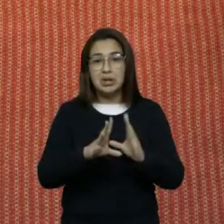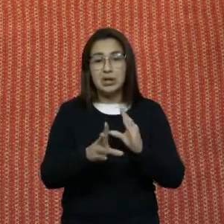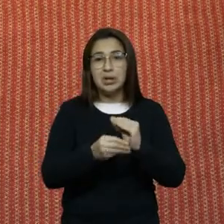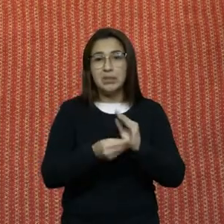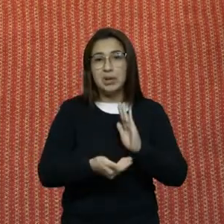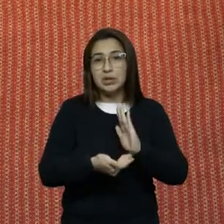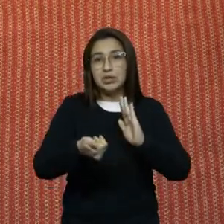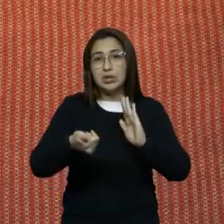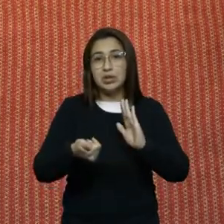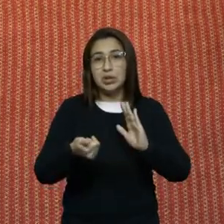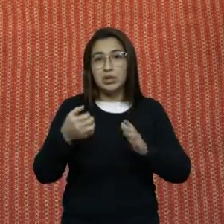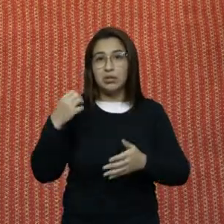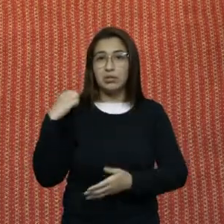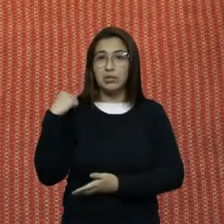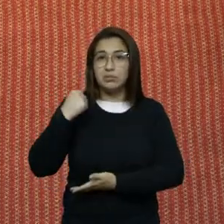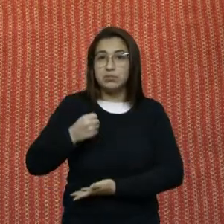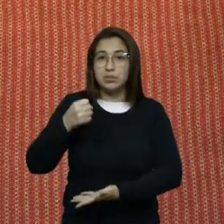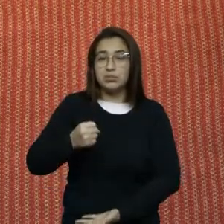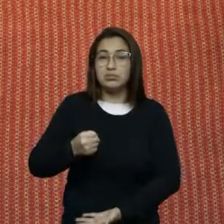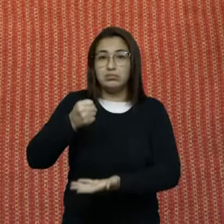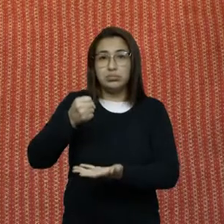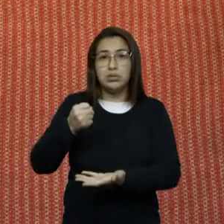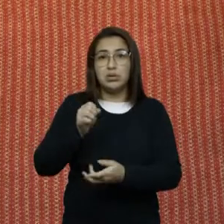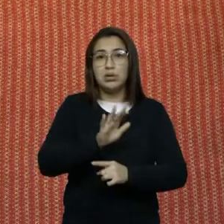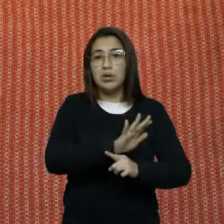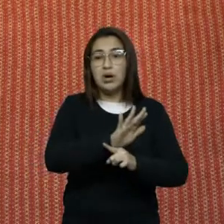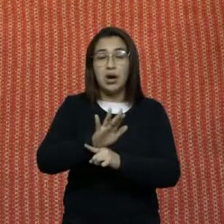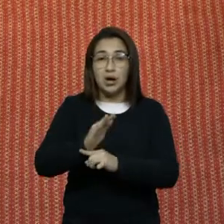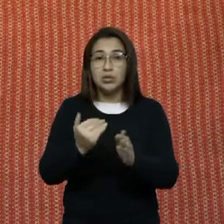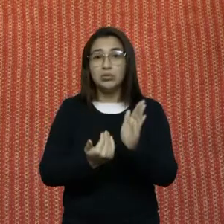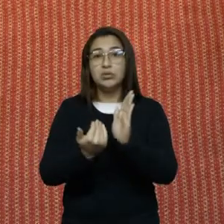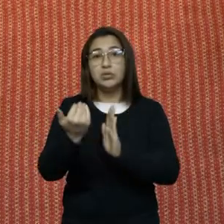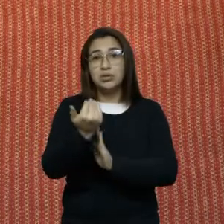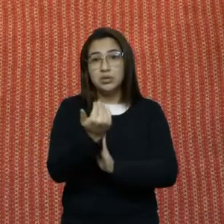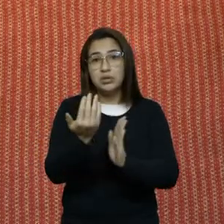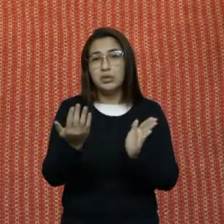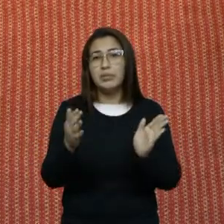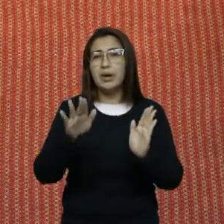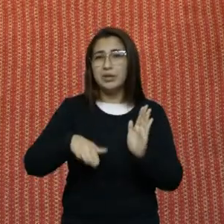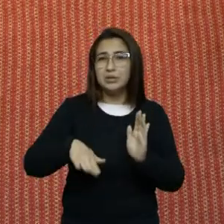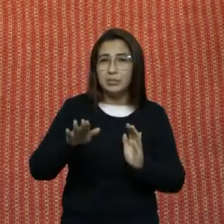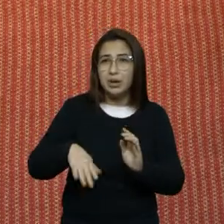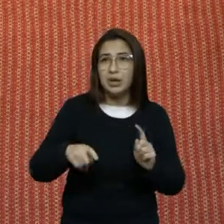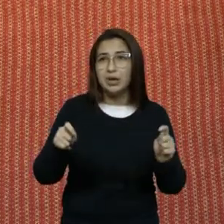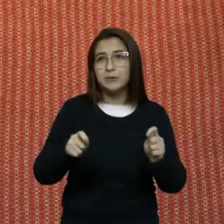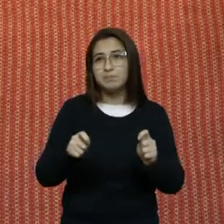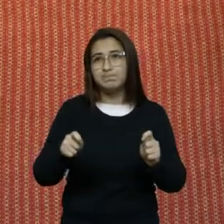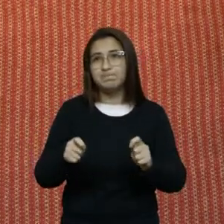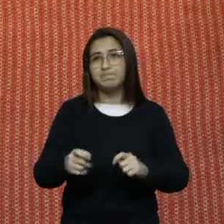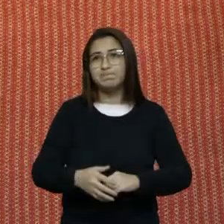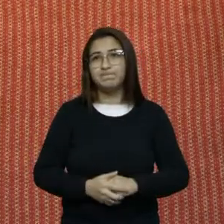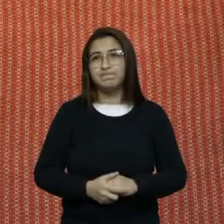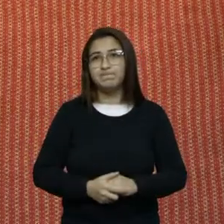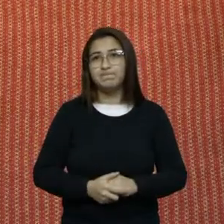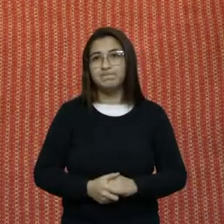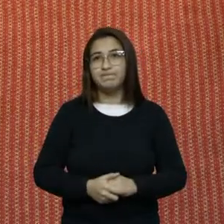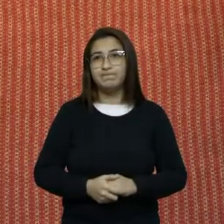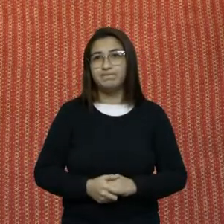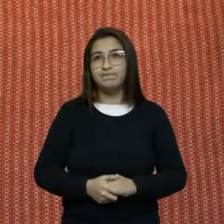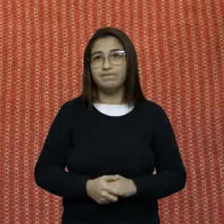lei dessa básica para dar um benefício ainda maior tornar ainda mais barato ainda mais